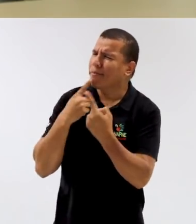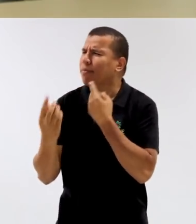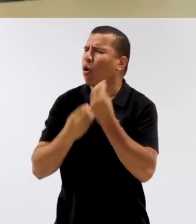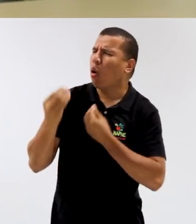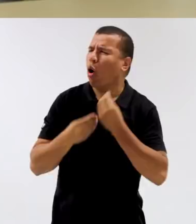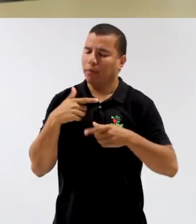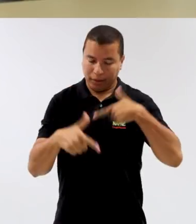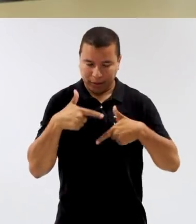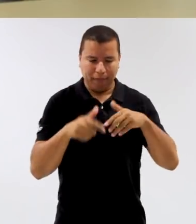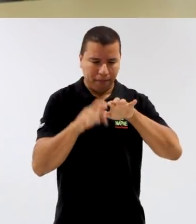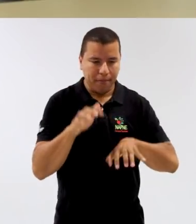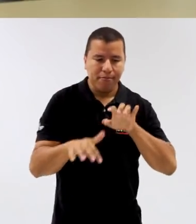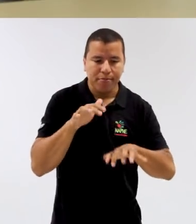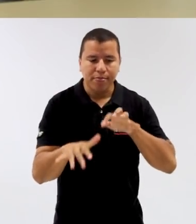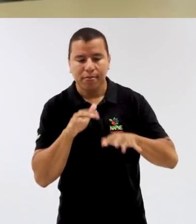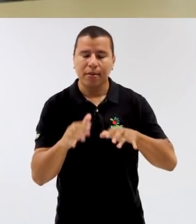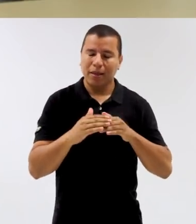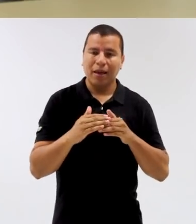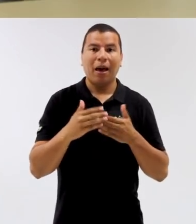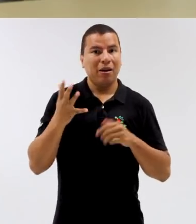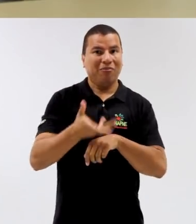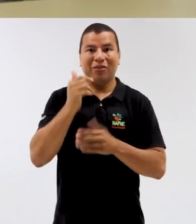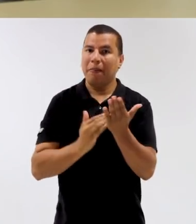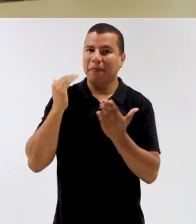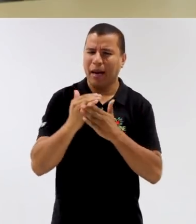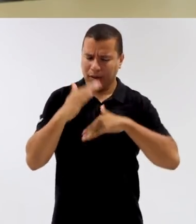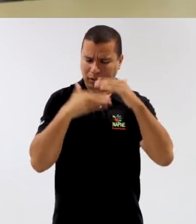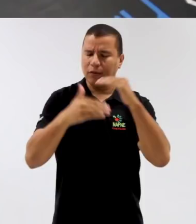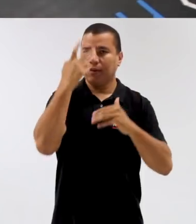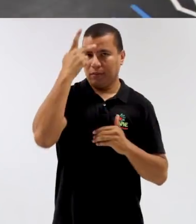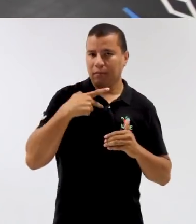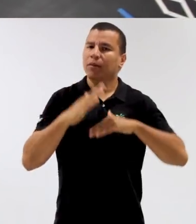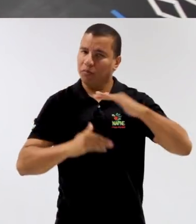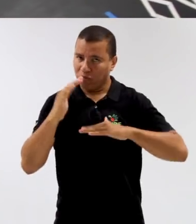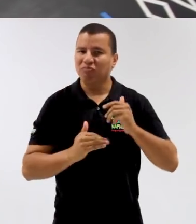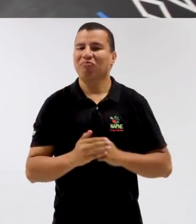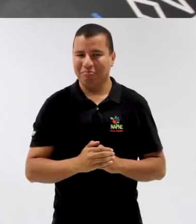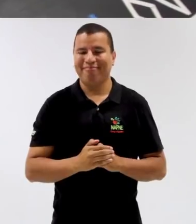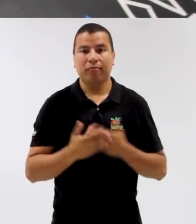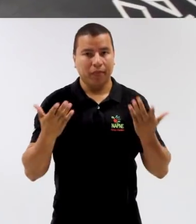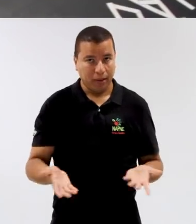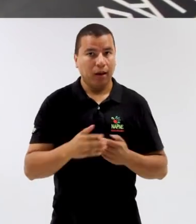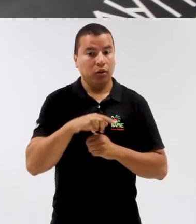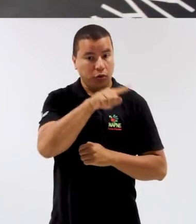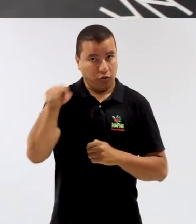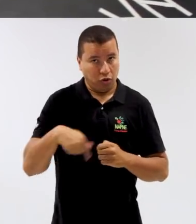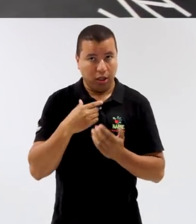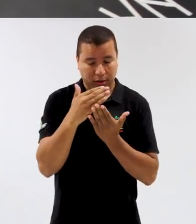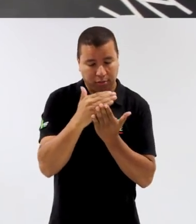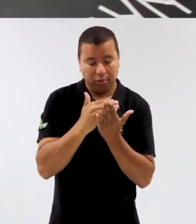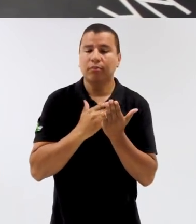trabalham isso de forma a engrandecer o seu desenvolvimento pessoal e profissional as ações institucionais o fomento da